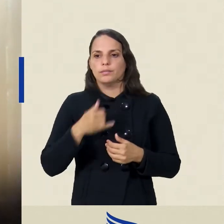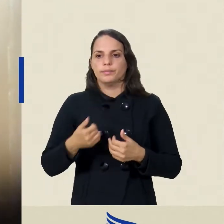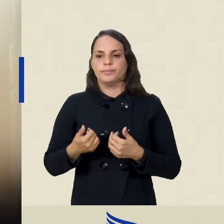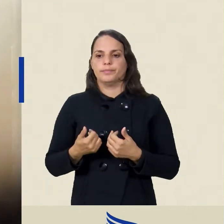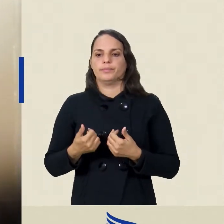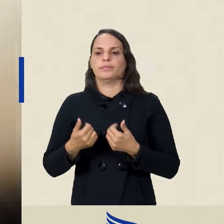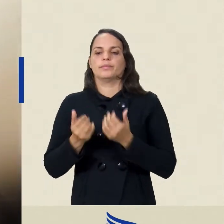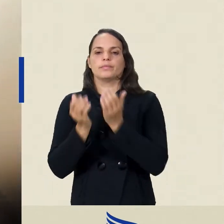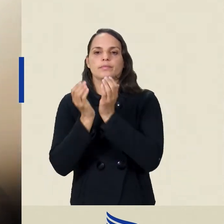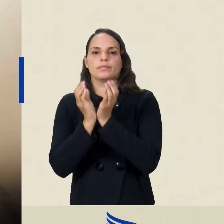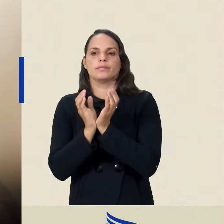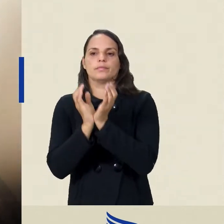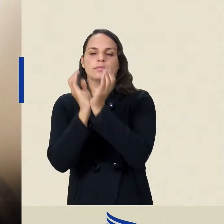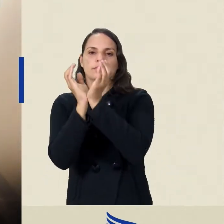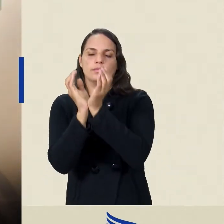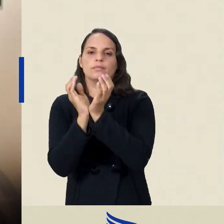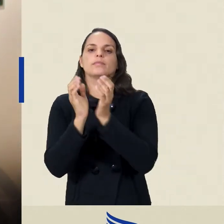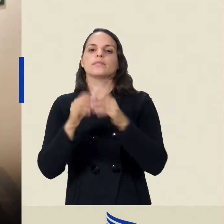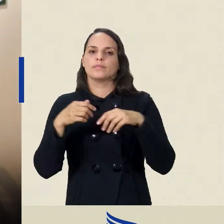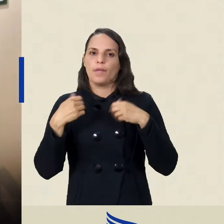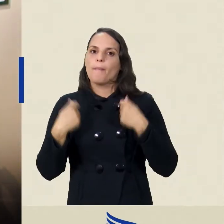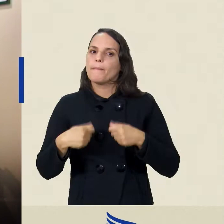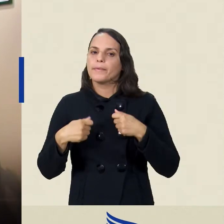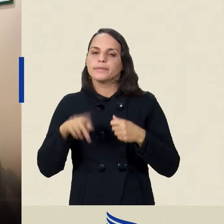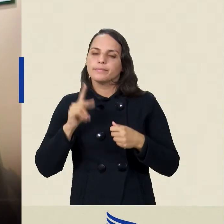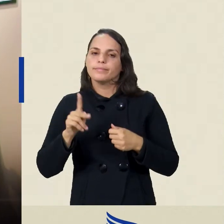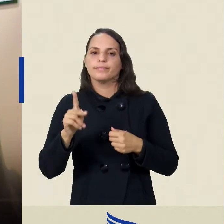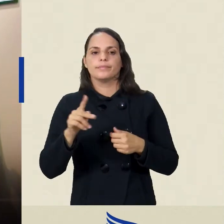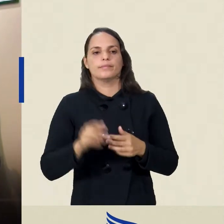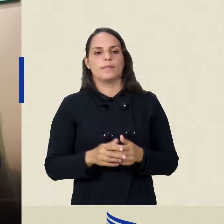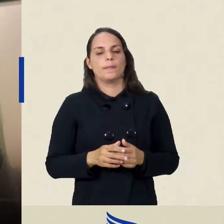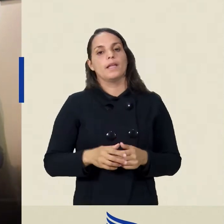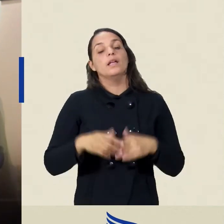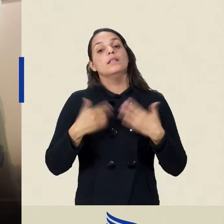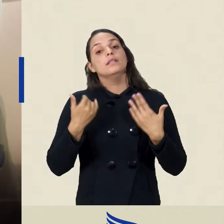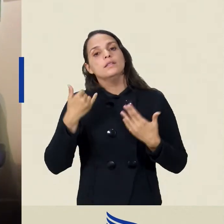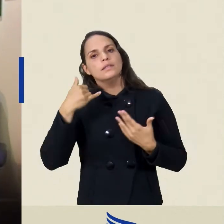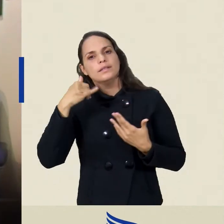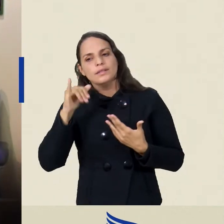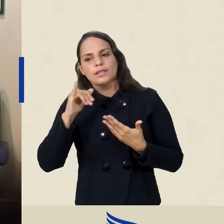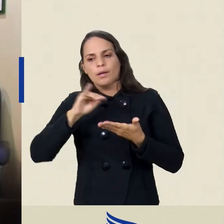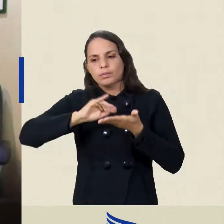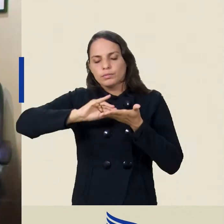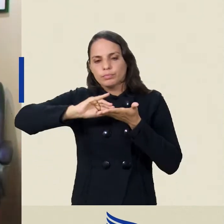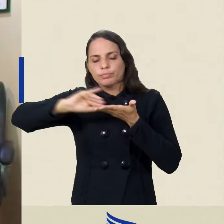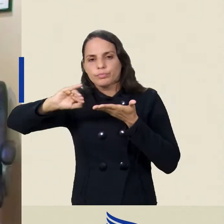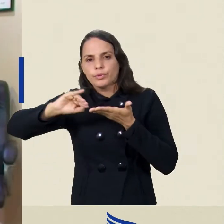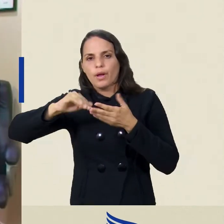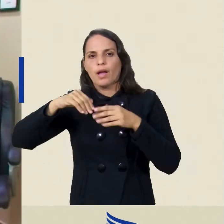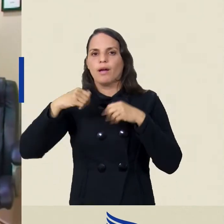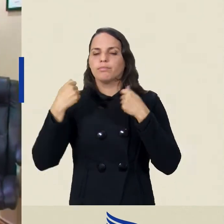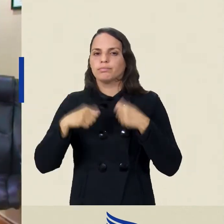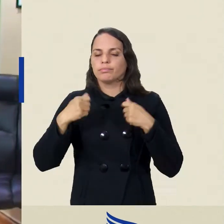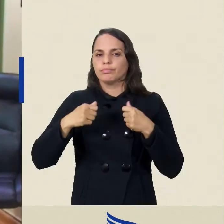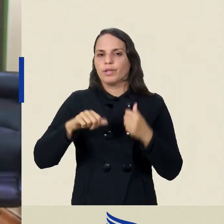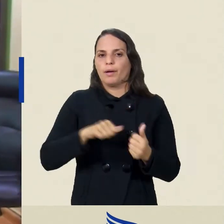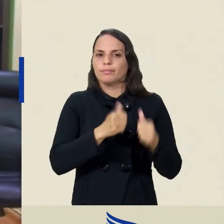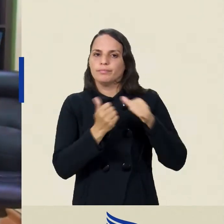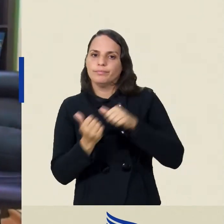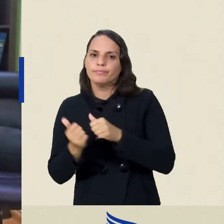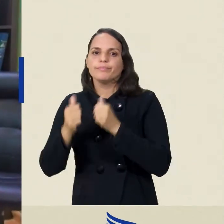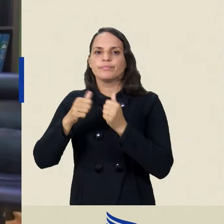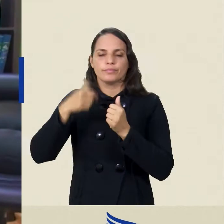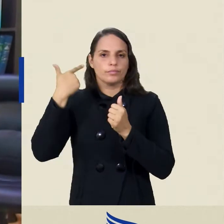de membros e deseja retornar à comunhão da igreja, necessita ser batizado